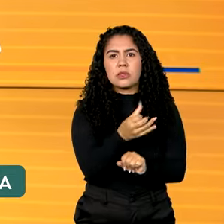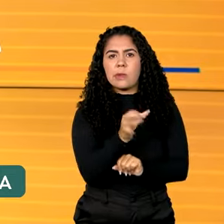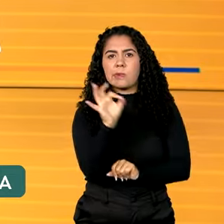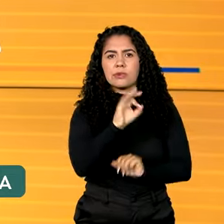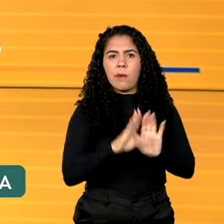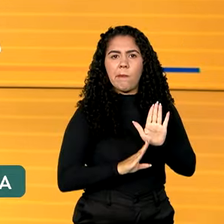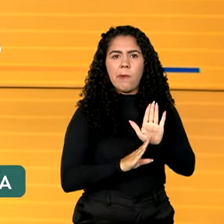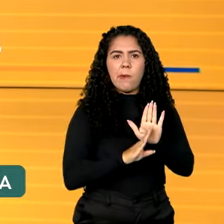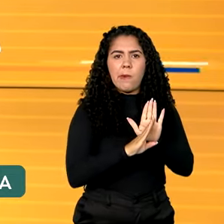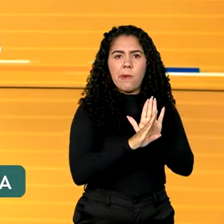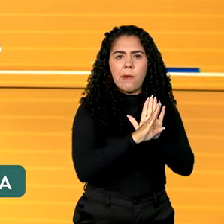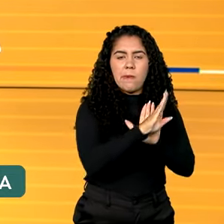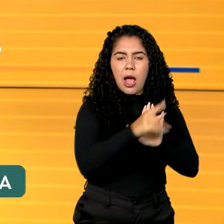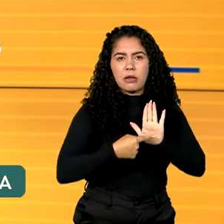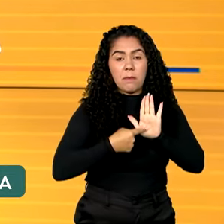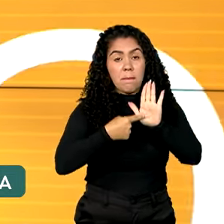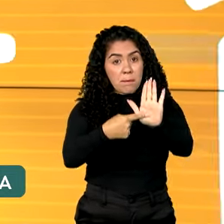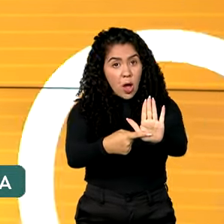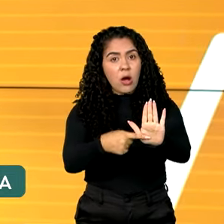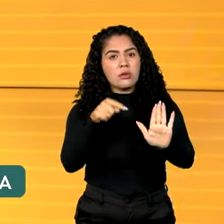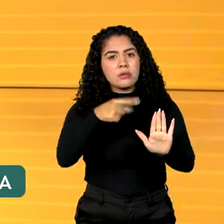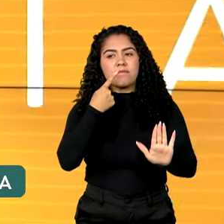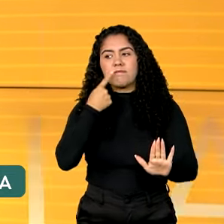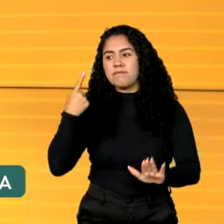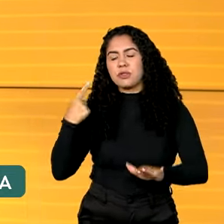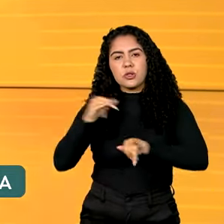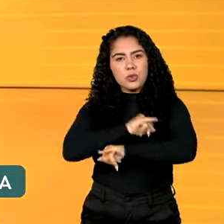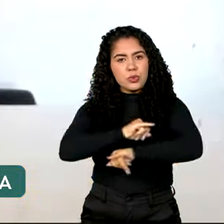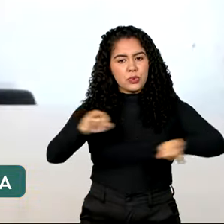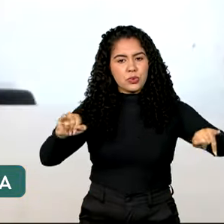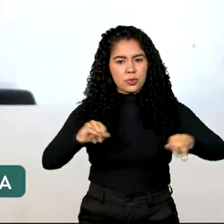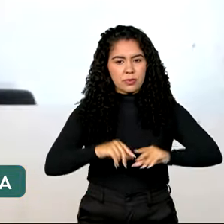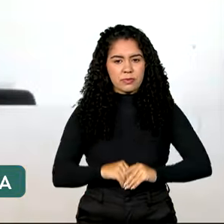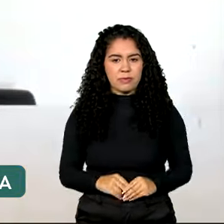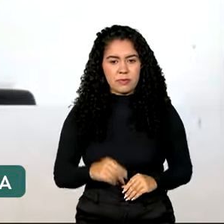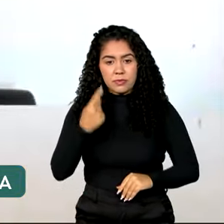o que aponta um boletim sobre a doença divulgado recentemente.